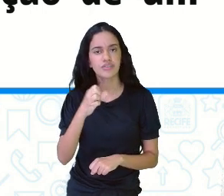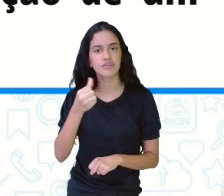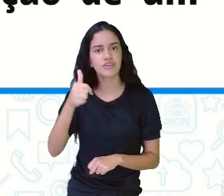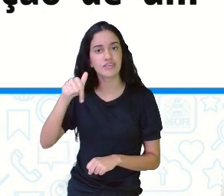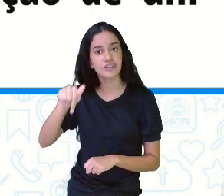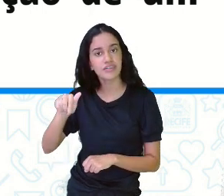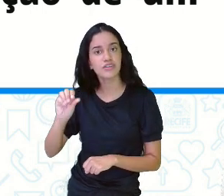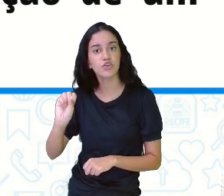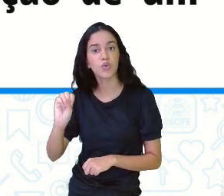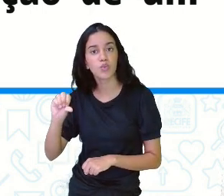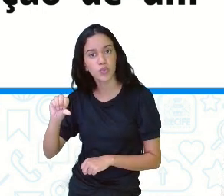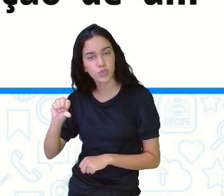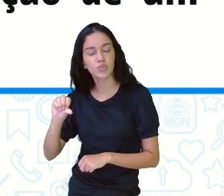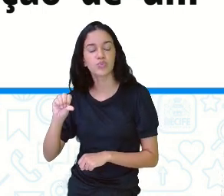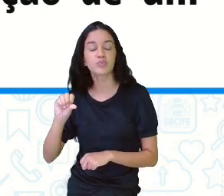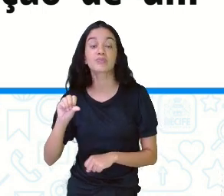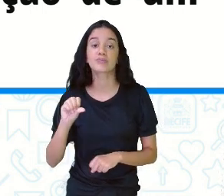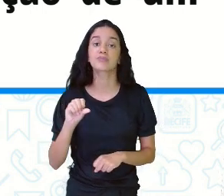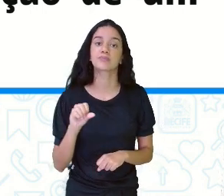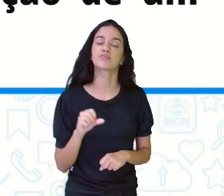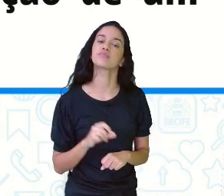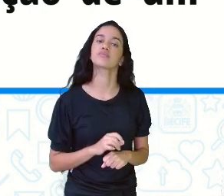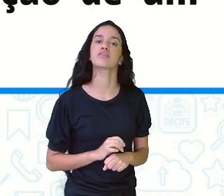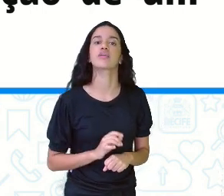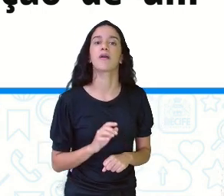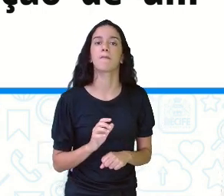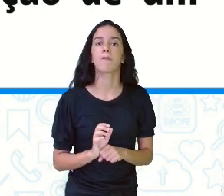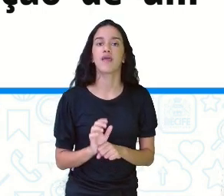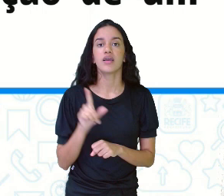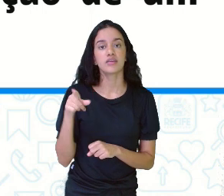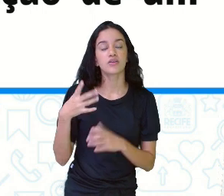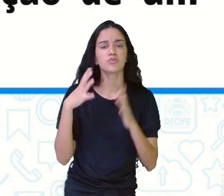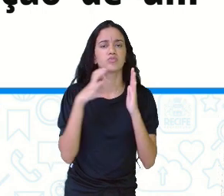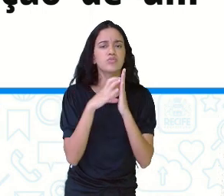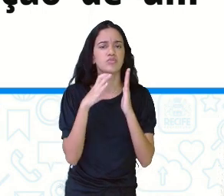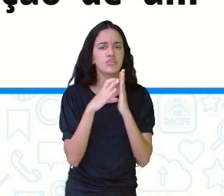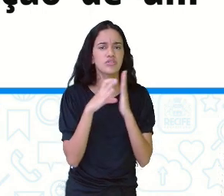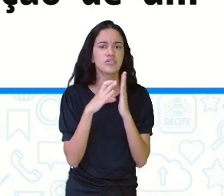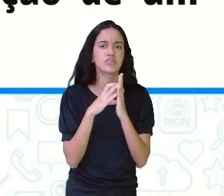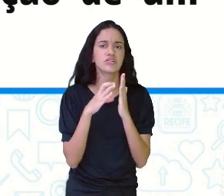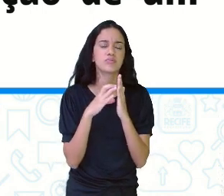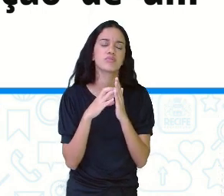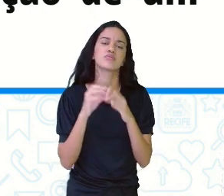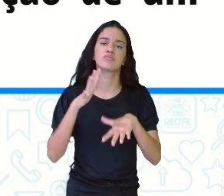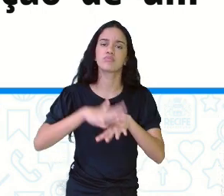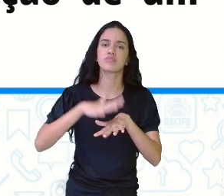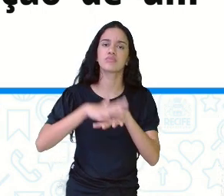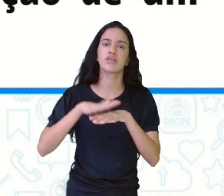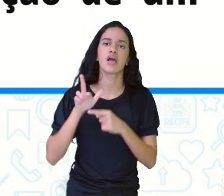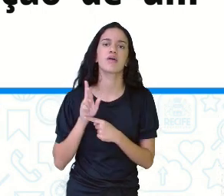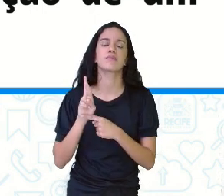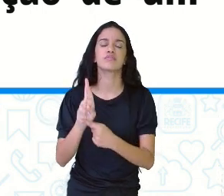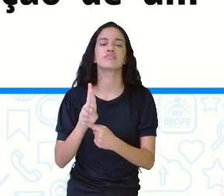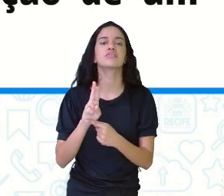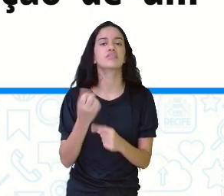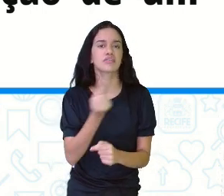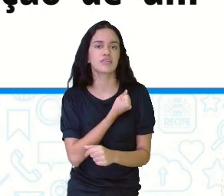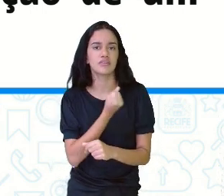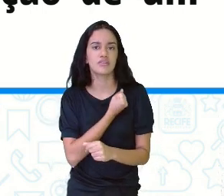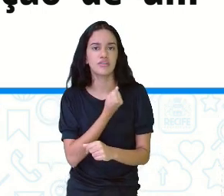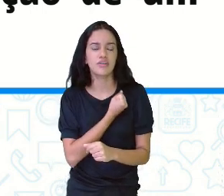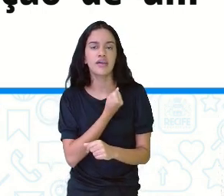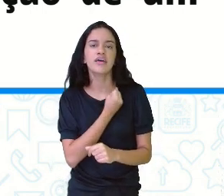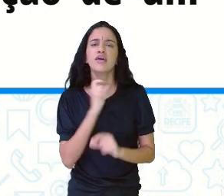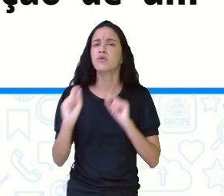7, 8 e 9. Os símbolos matemáticos utilizados para representar um número no sistema decimal